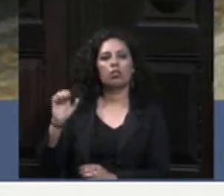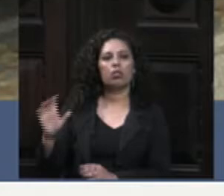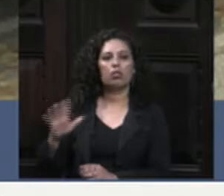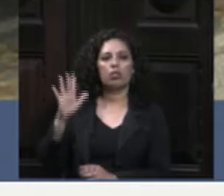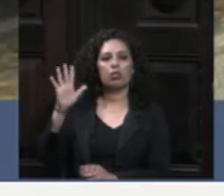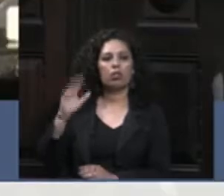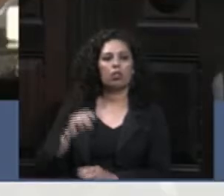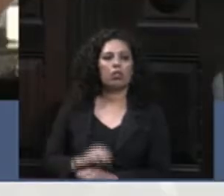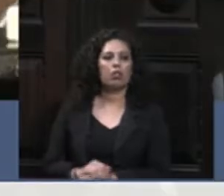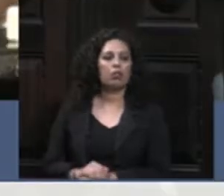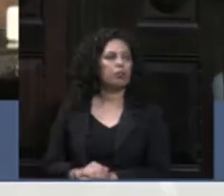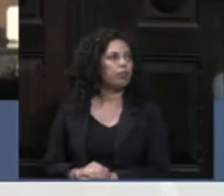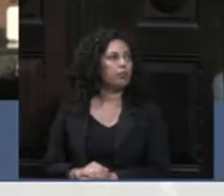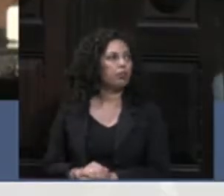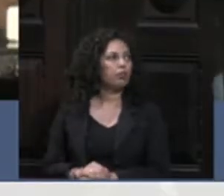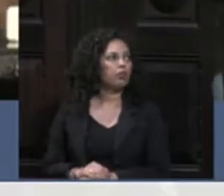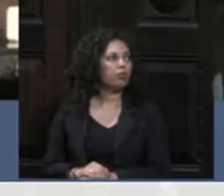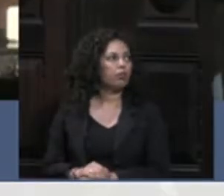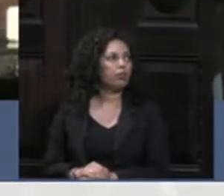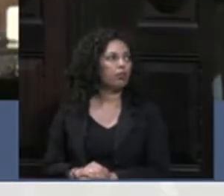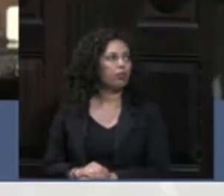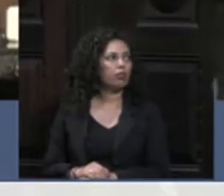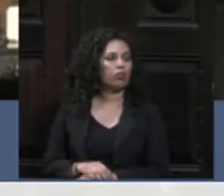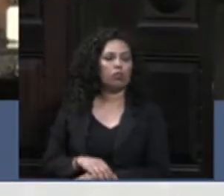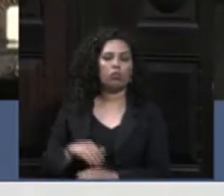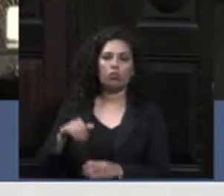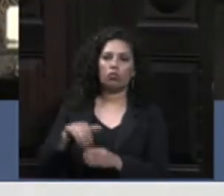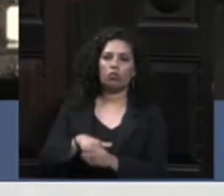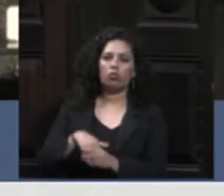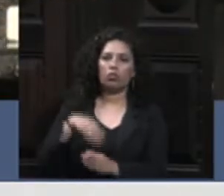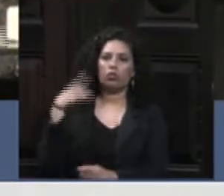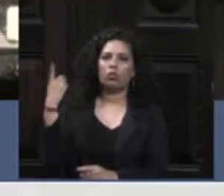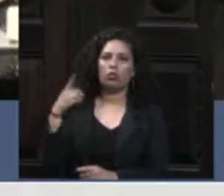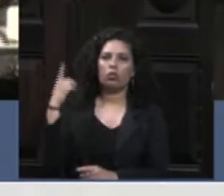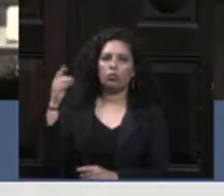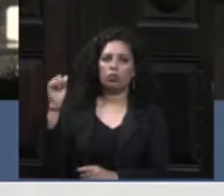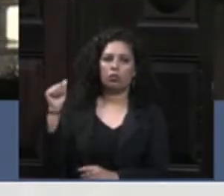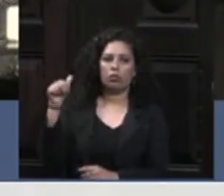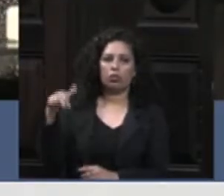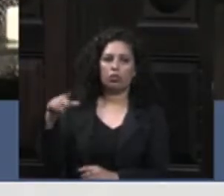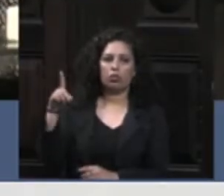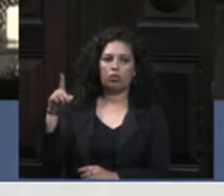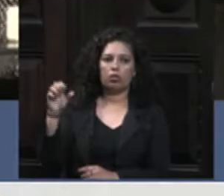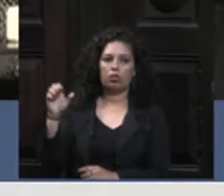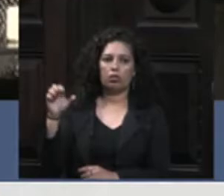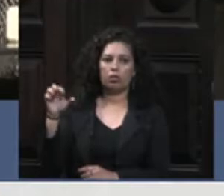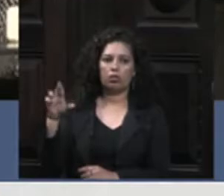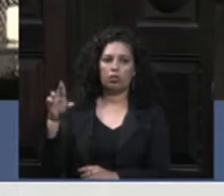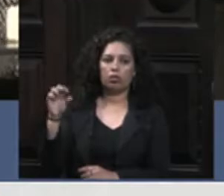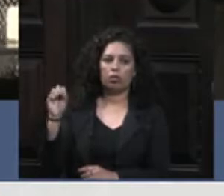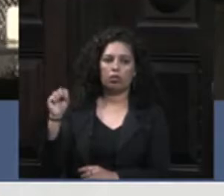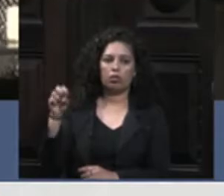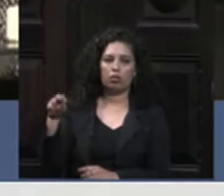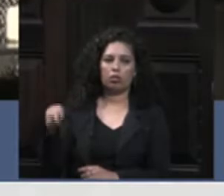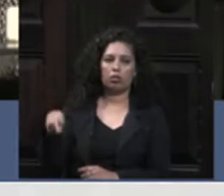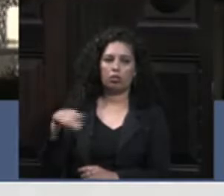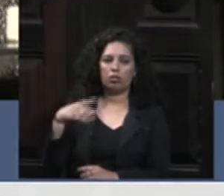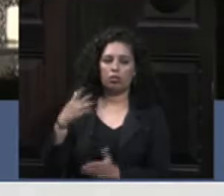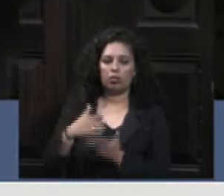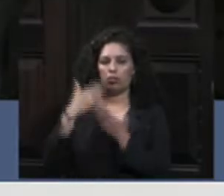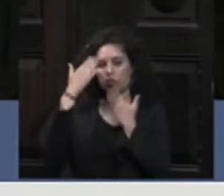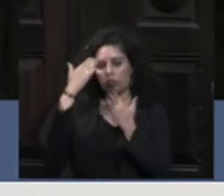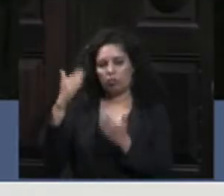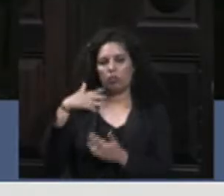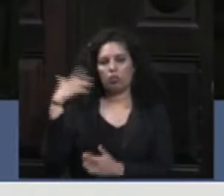voto. Declaração de voto do deputado Wanderson. Obrigado, deputado Luiz Paulo. É